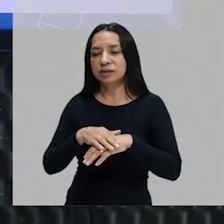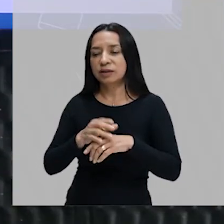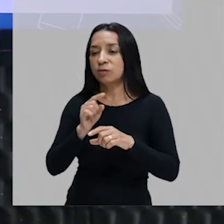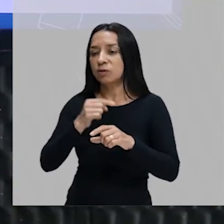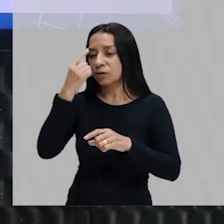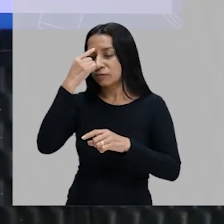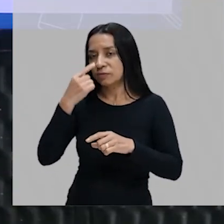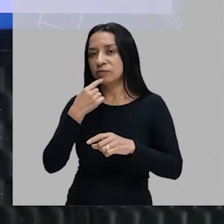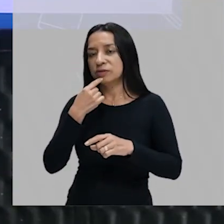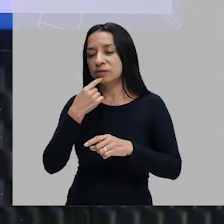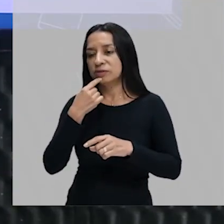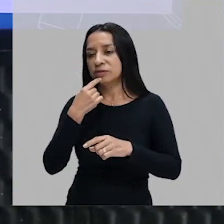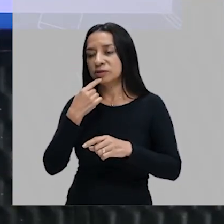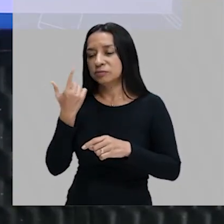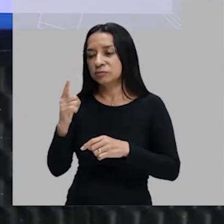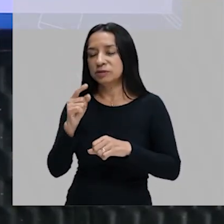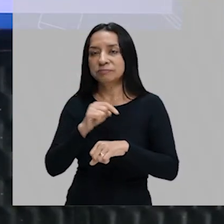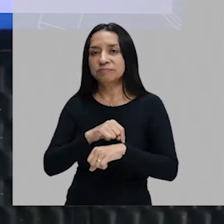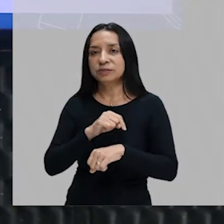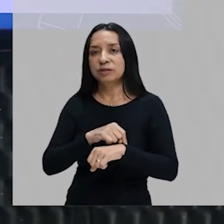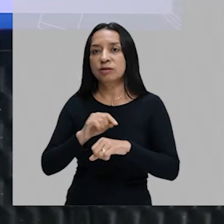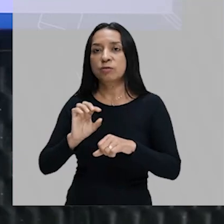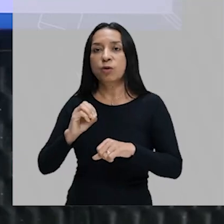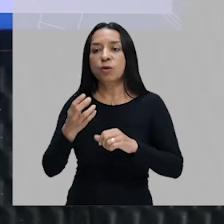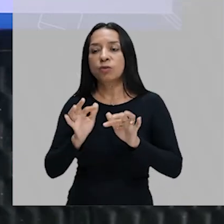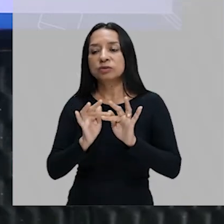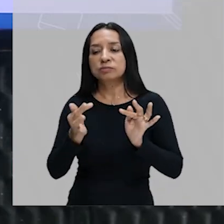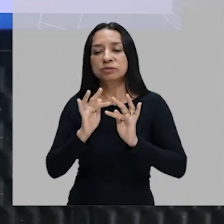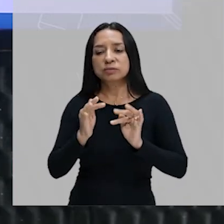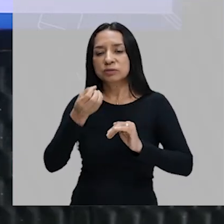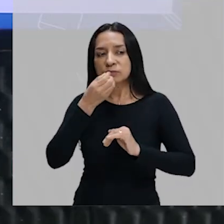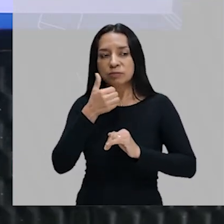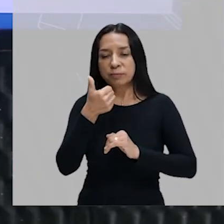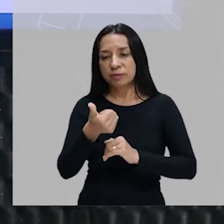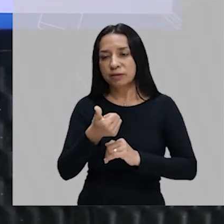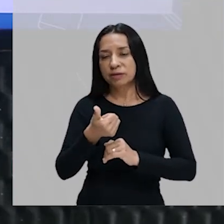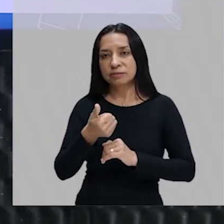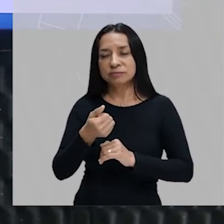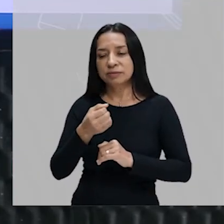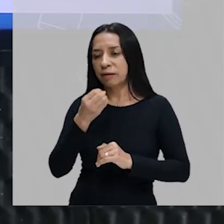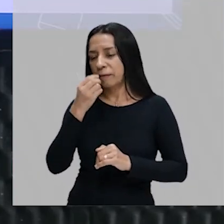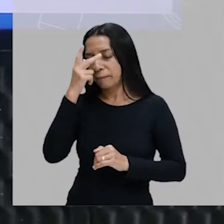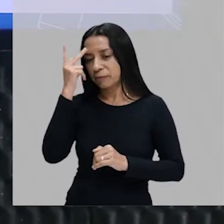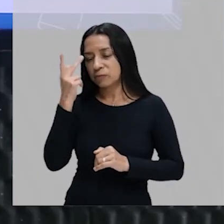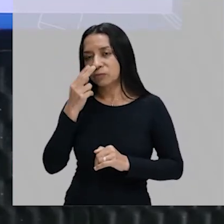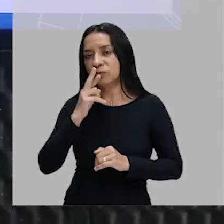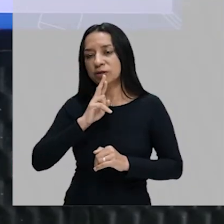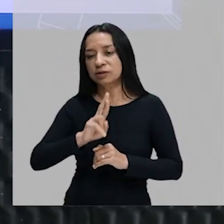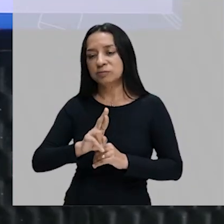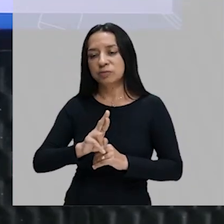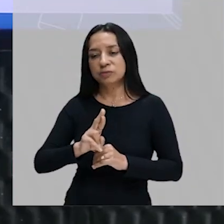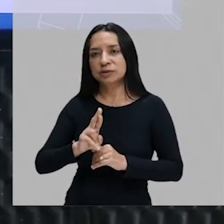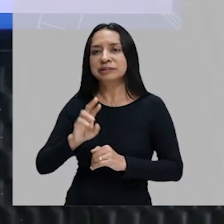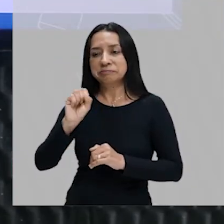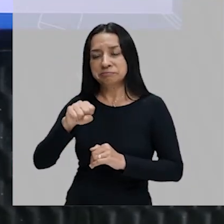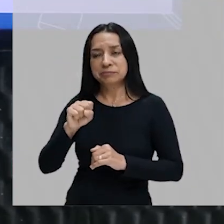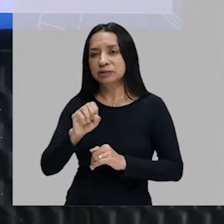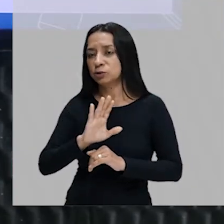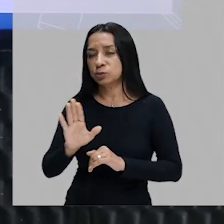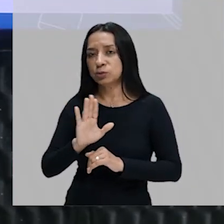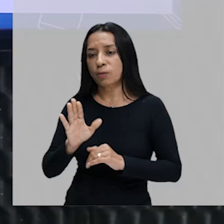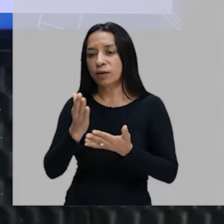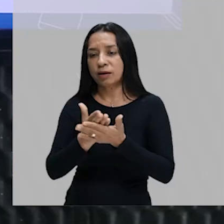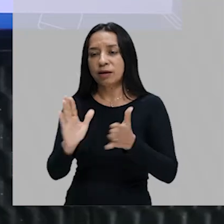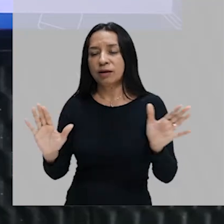tem tempo. Ou simplesmente você diz, oi, tudo bem? E a pessoa, tudo. Então, bem ali, ele já encerra a conversa, corta